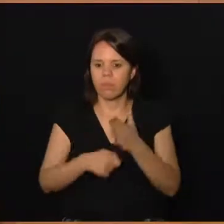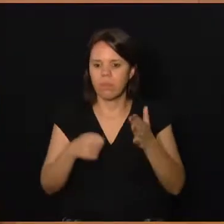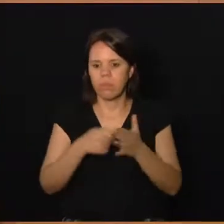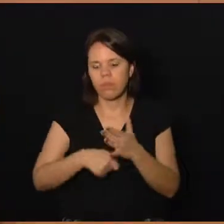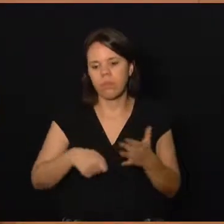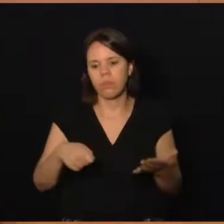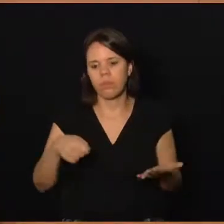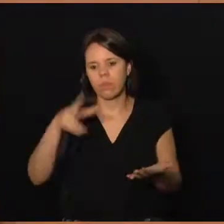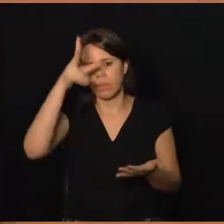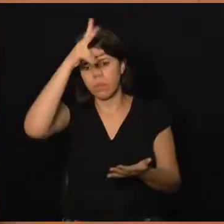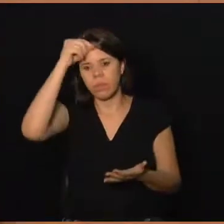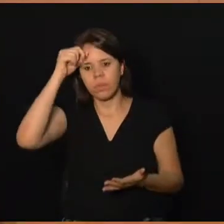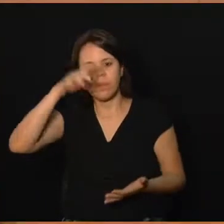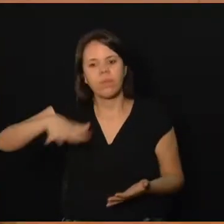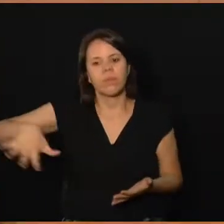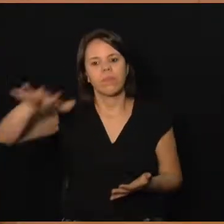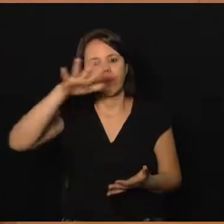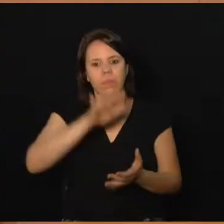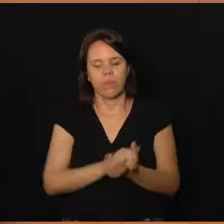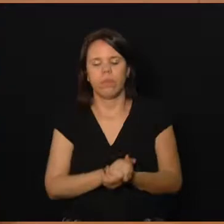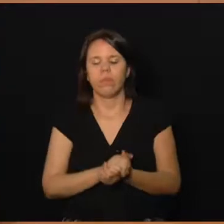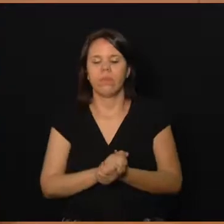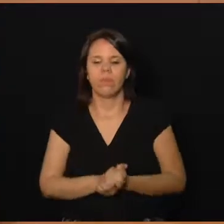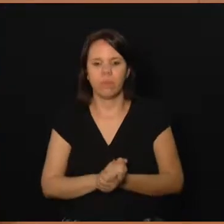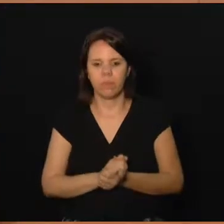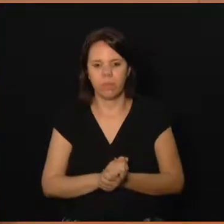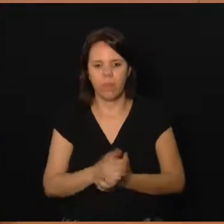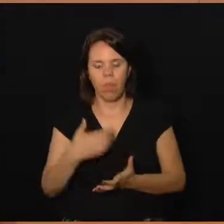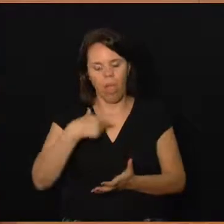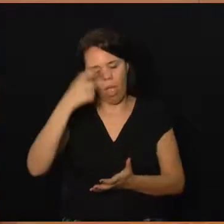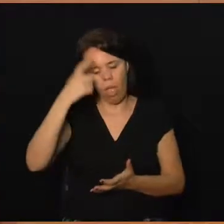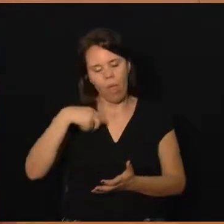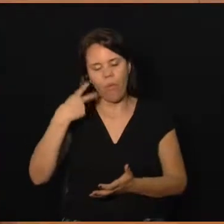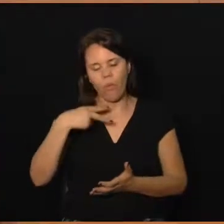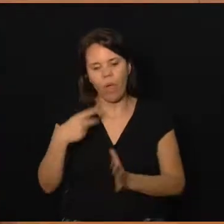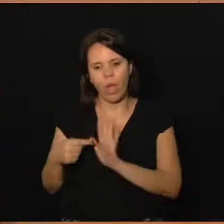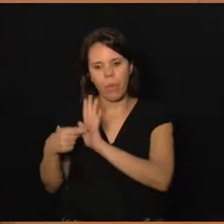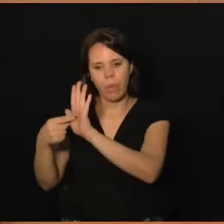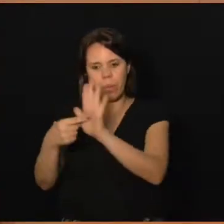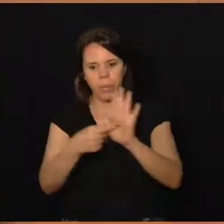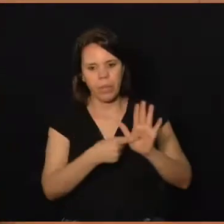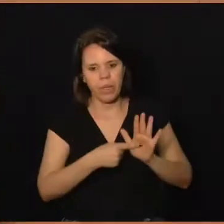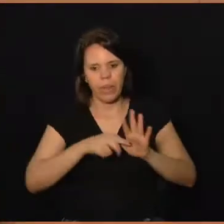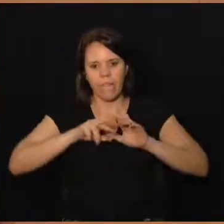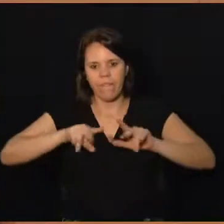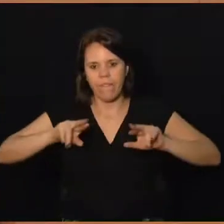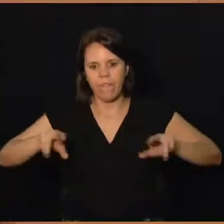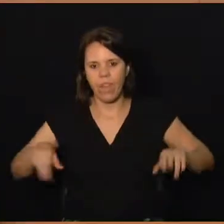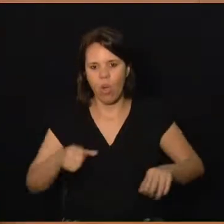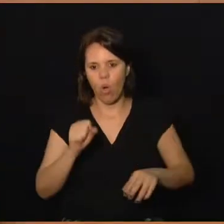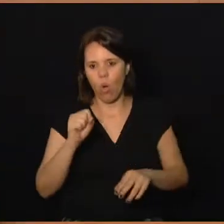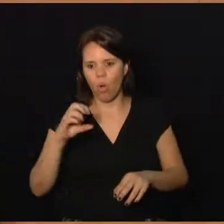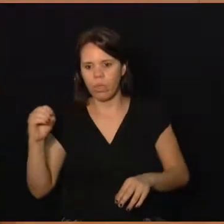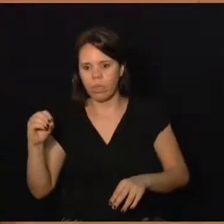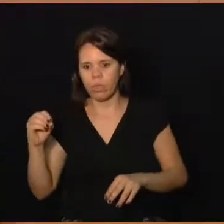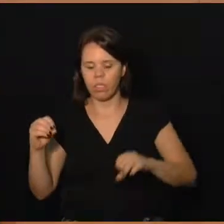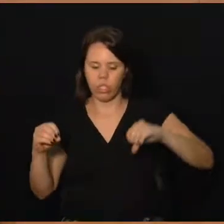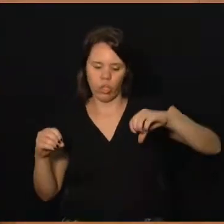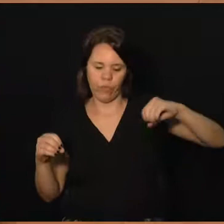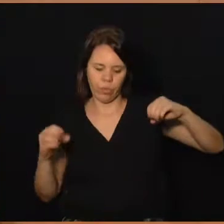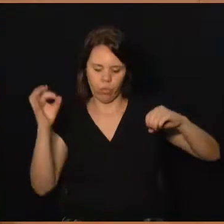né? E como vereador, eu venho apresentando praticamente 80%, 90% dos